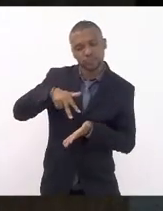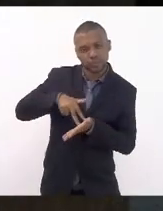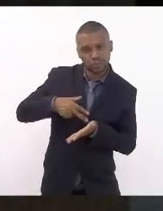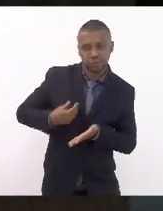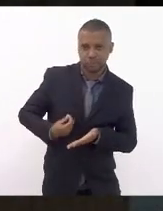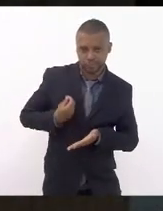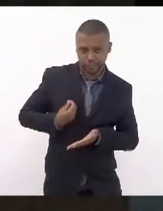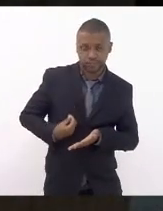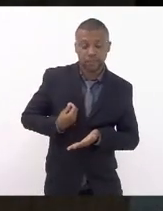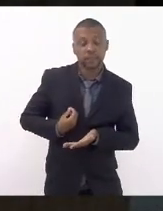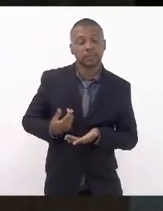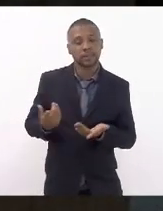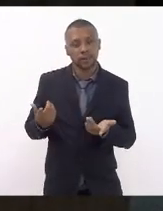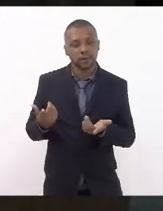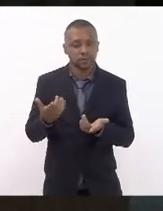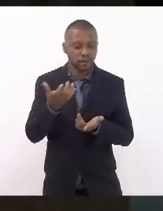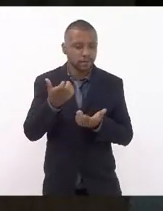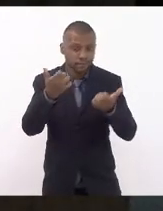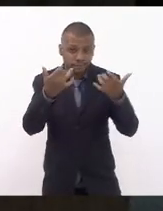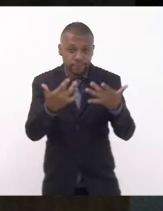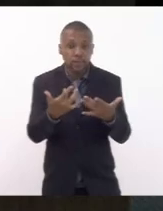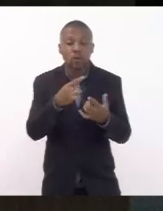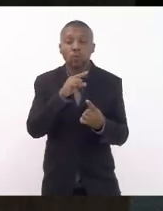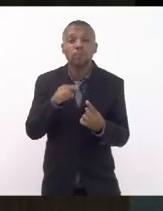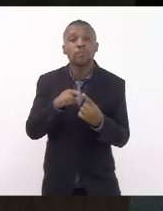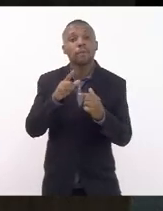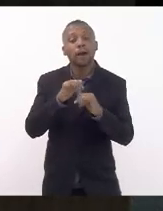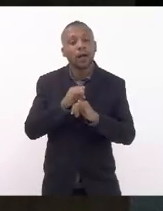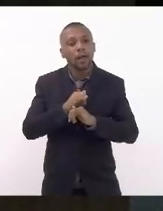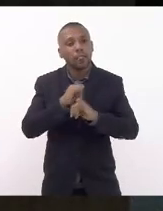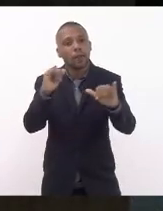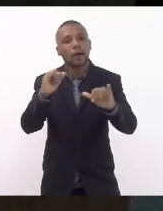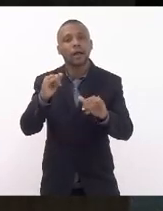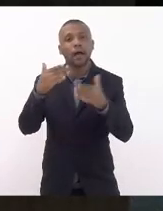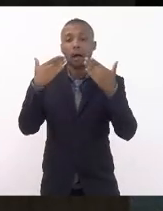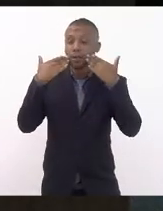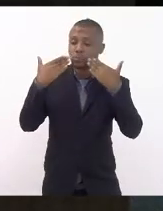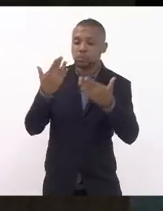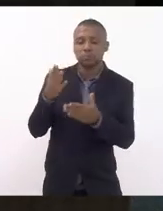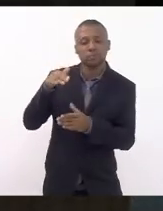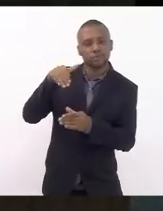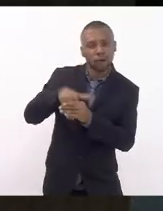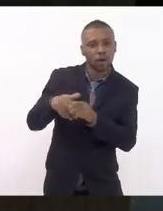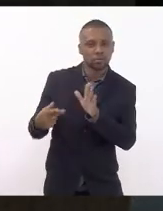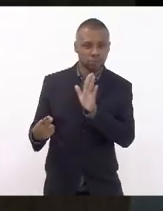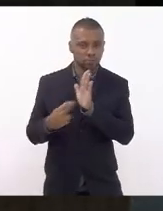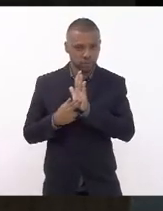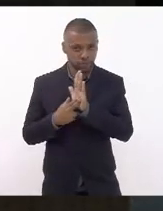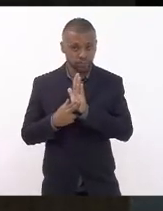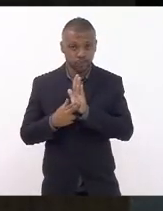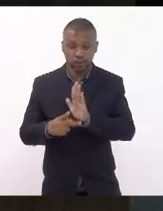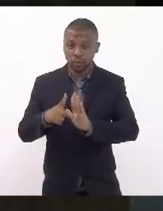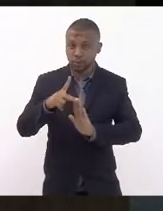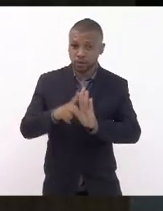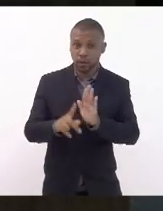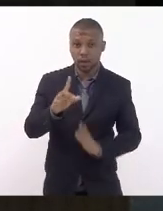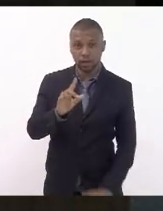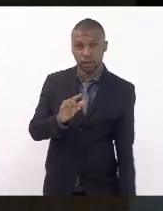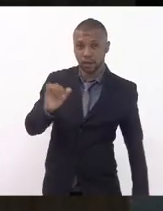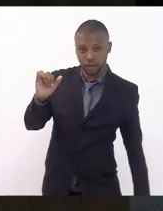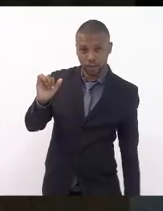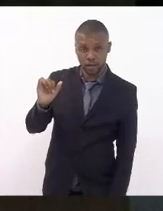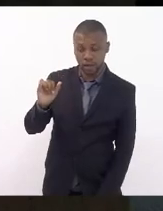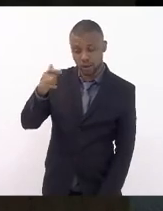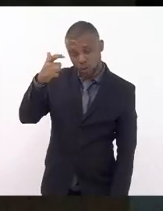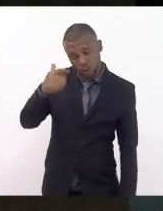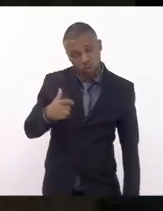inclusive, para declarar o voto. Esse projeto de lei, eu sou